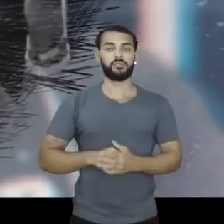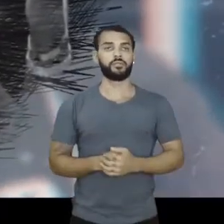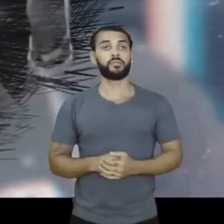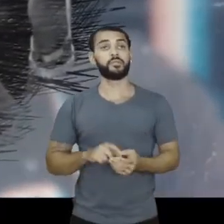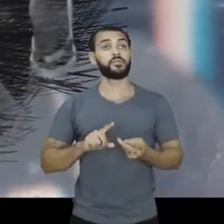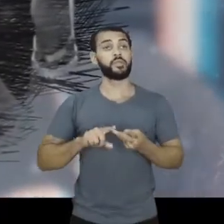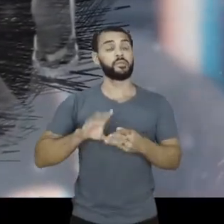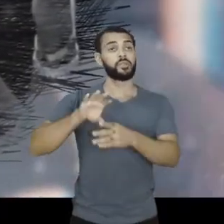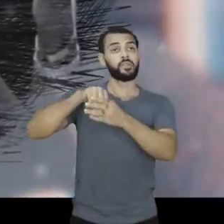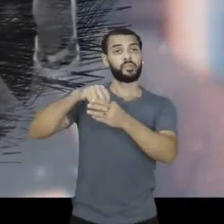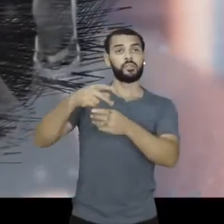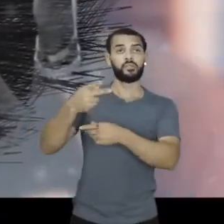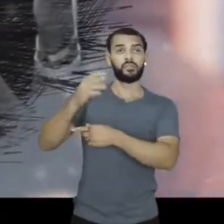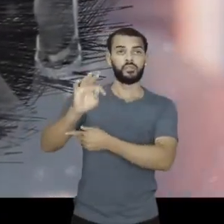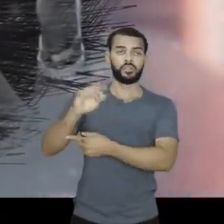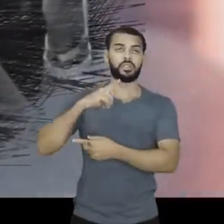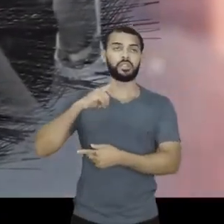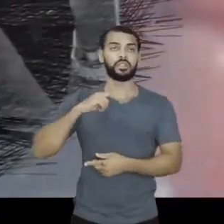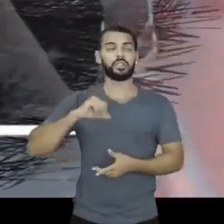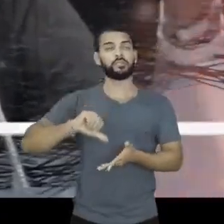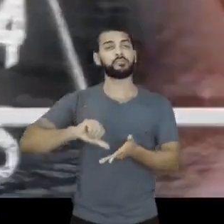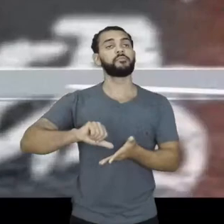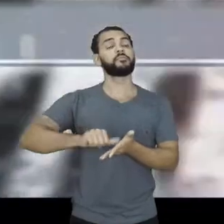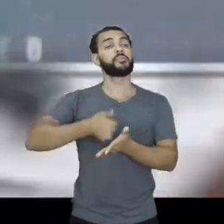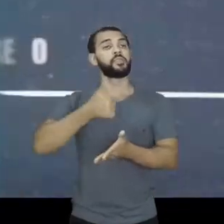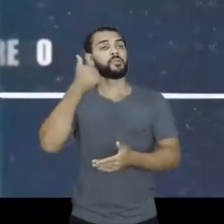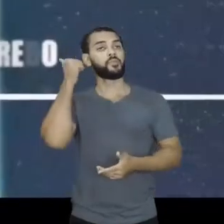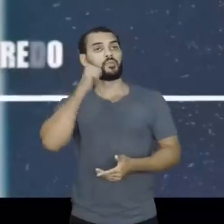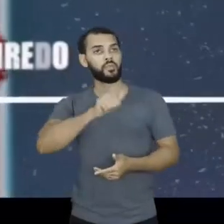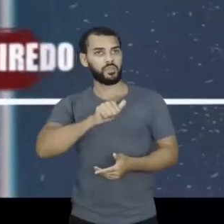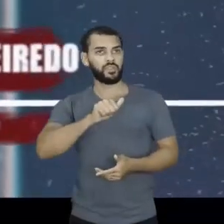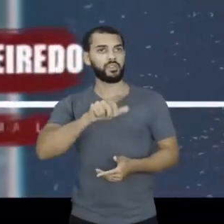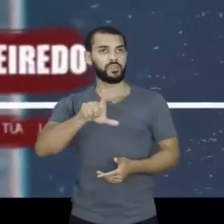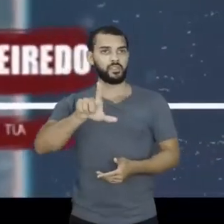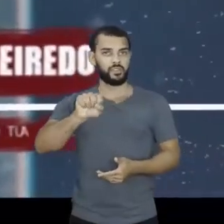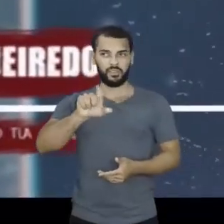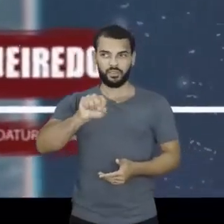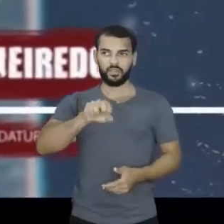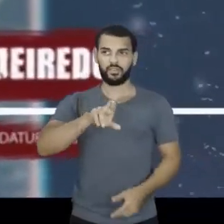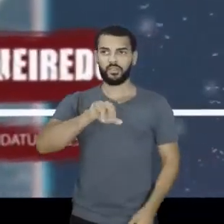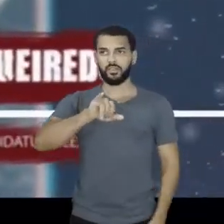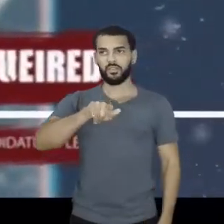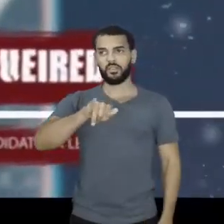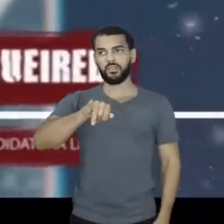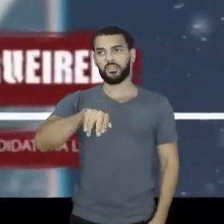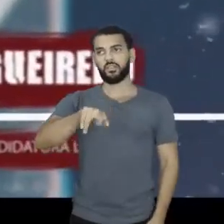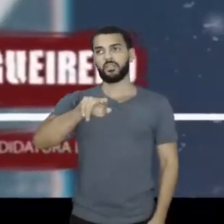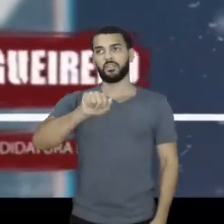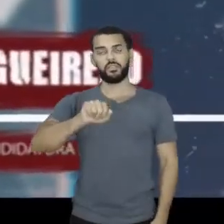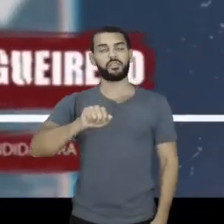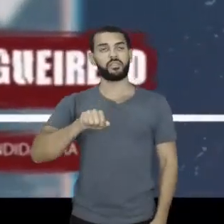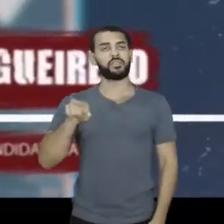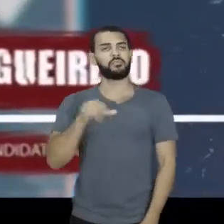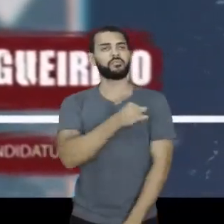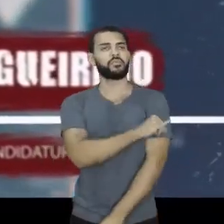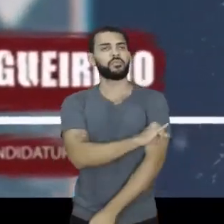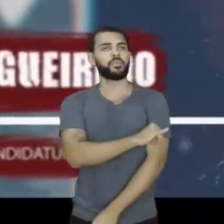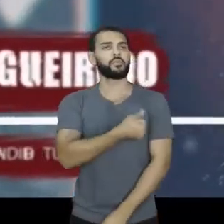PT a primeira candidatura lésbica assumida. Virginia Figueiredo se candidatou a um cargo eletivo no Rio de Janeiro em